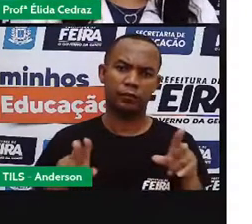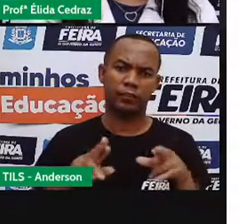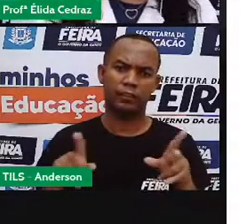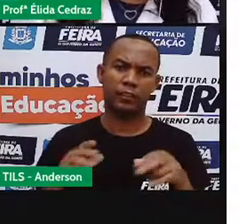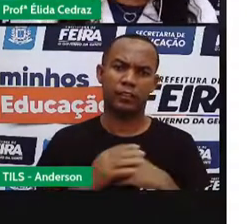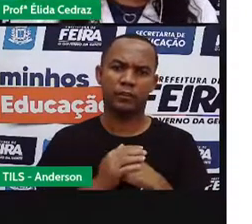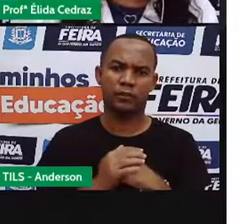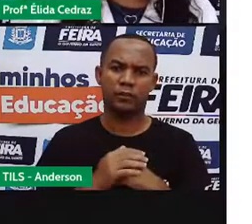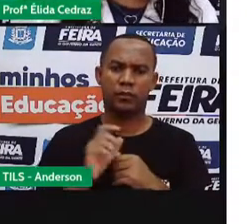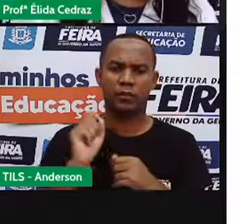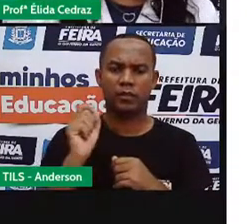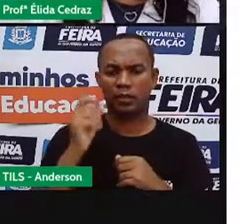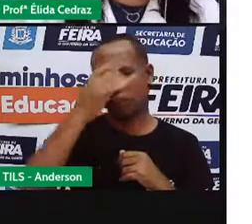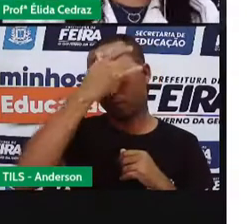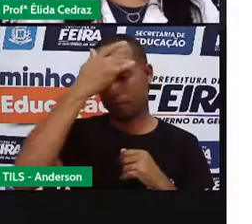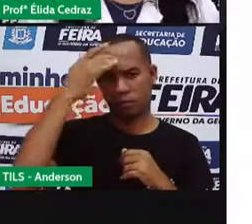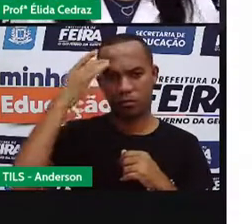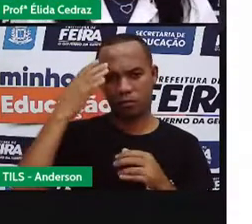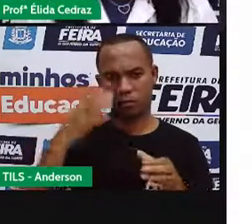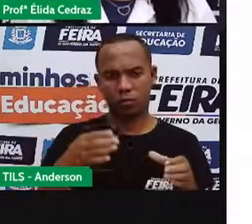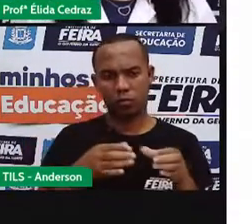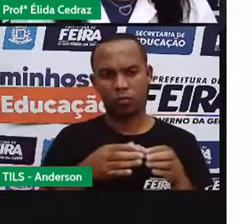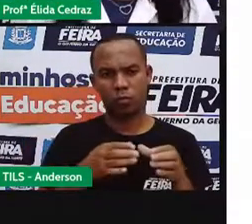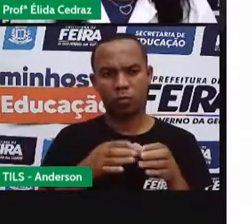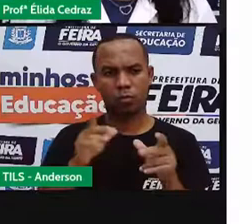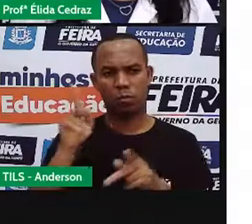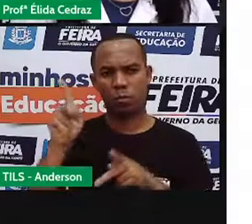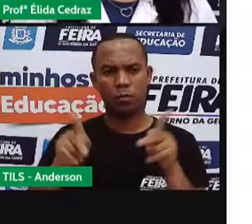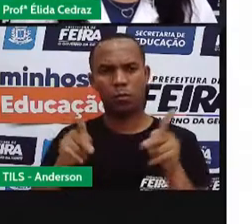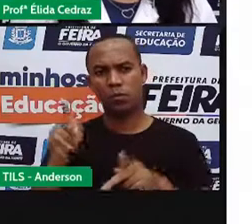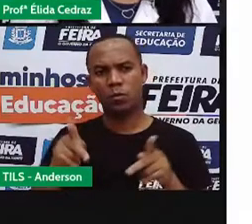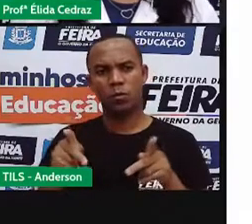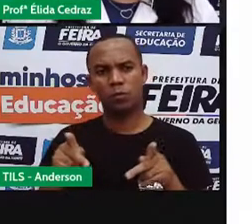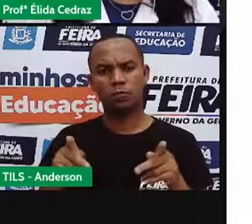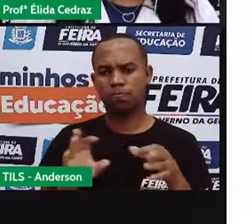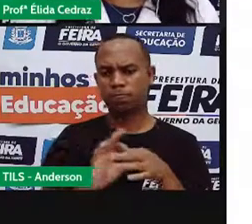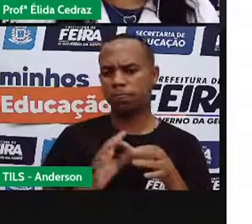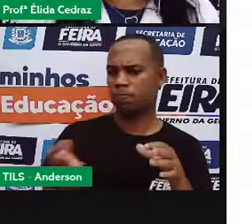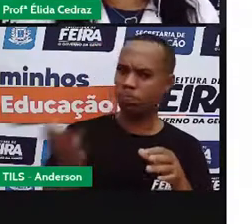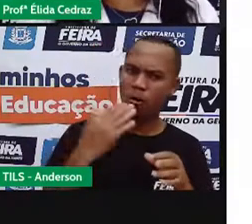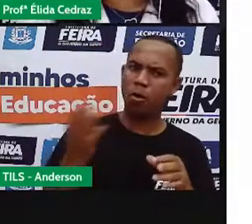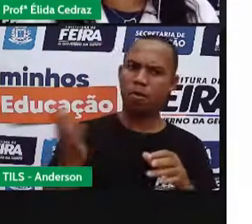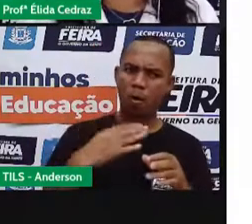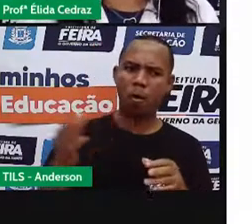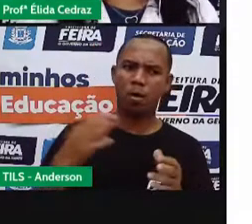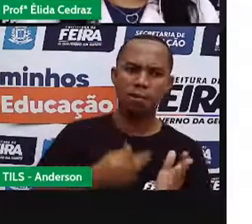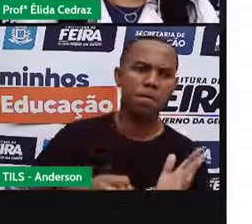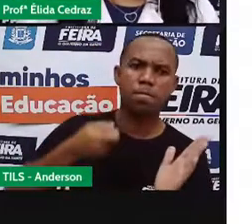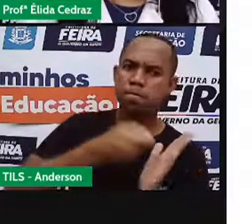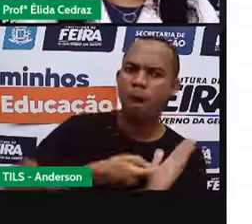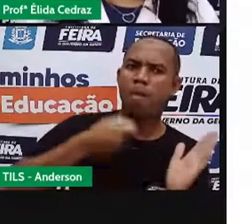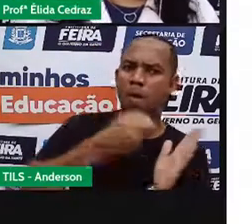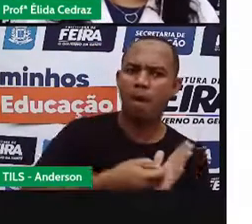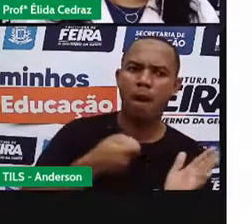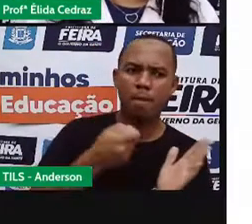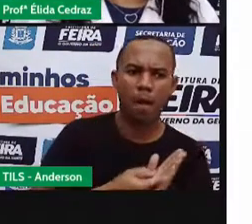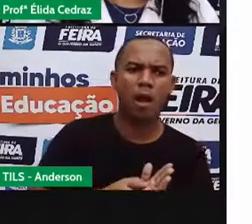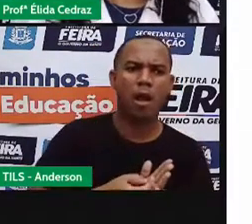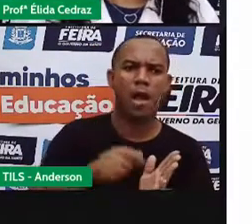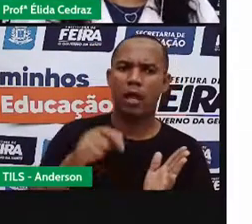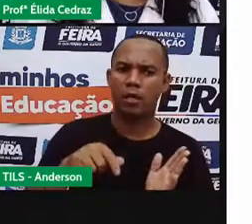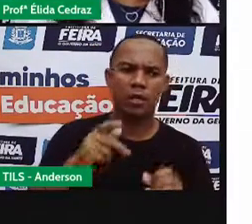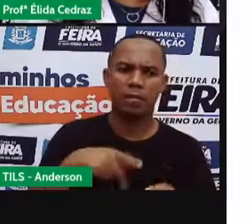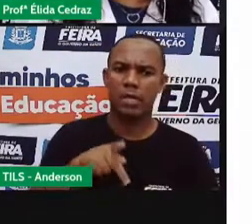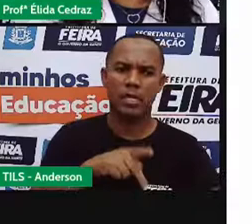É quando o povo se juntou às forças armadas e conquistou algo para o nosso